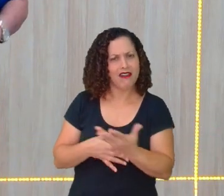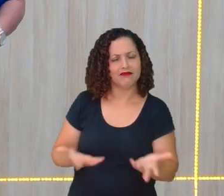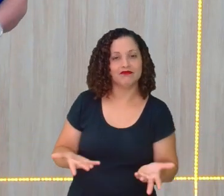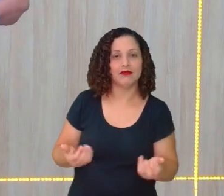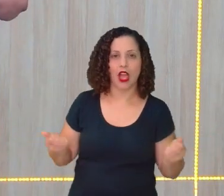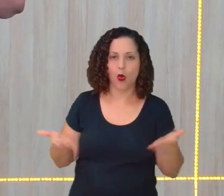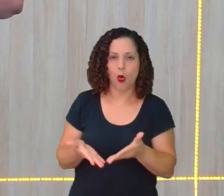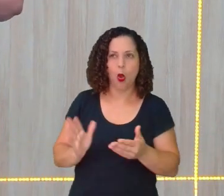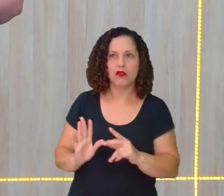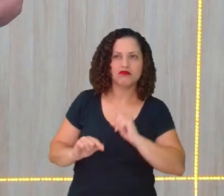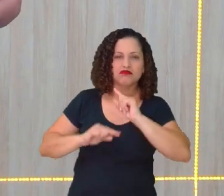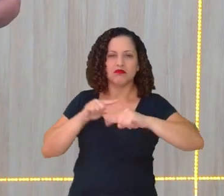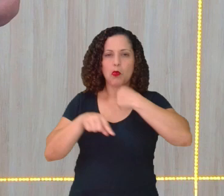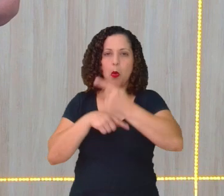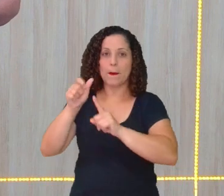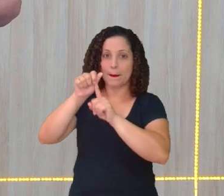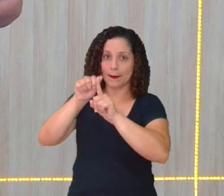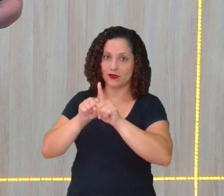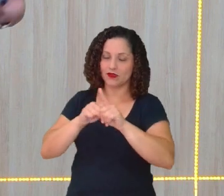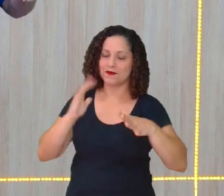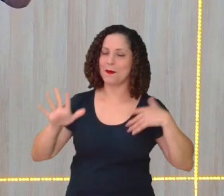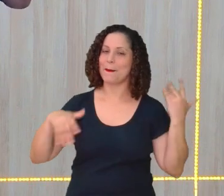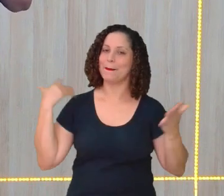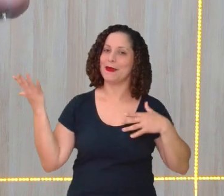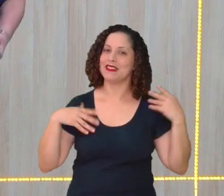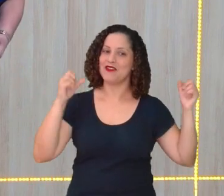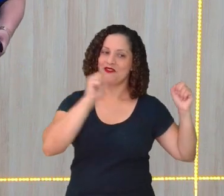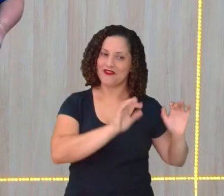não agora, mas no próximo mês, um passeio e